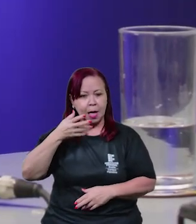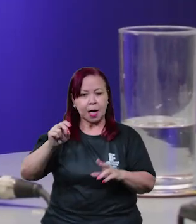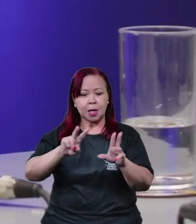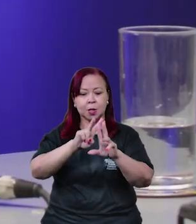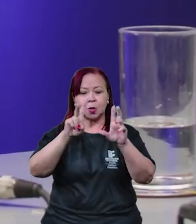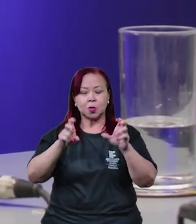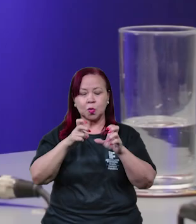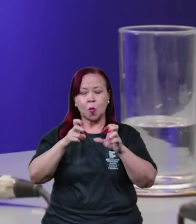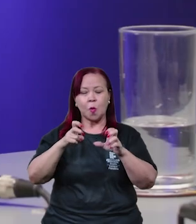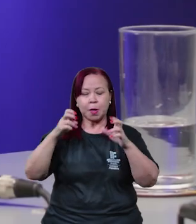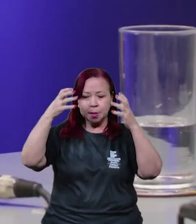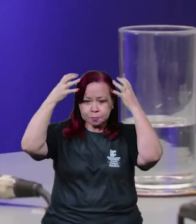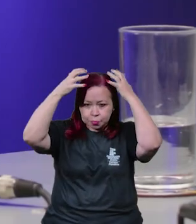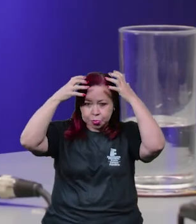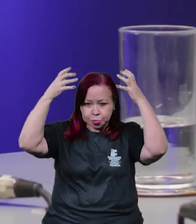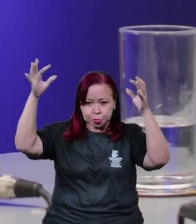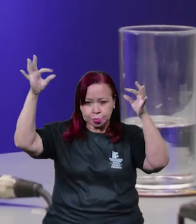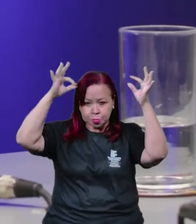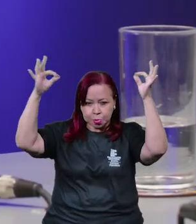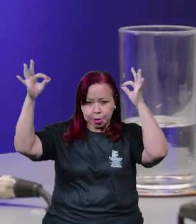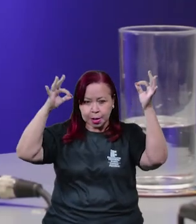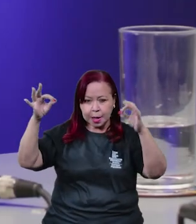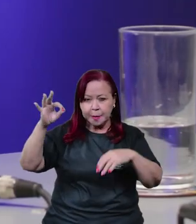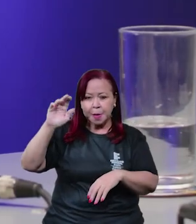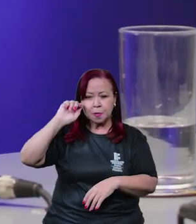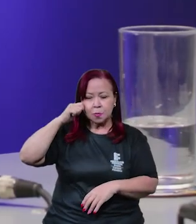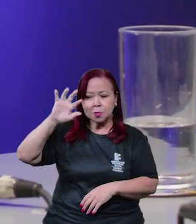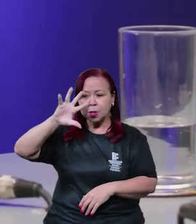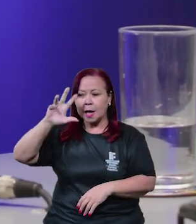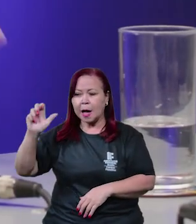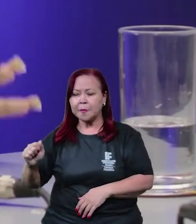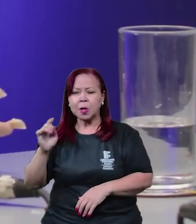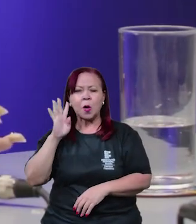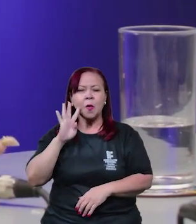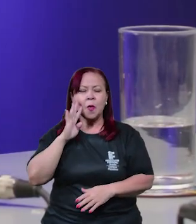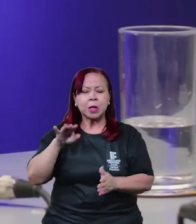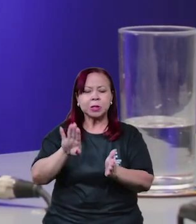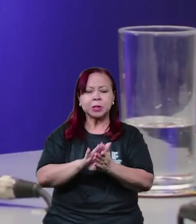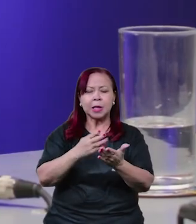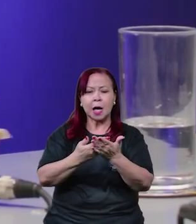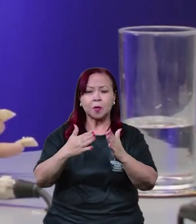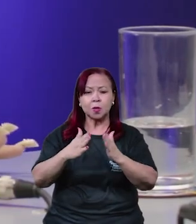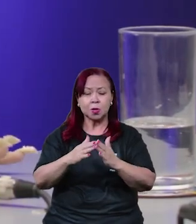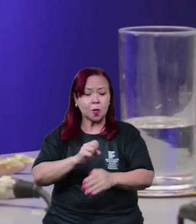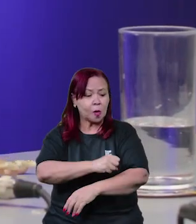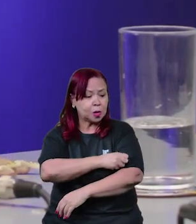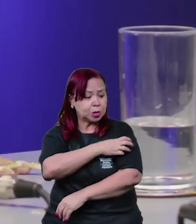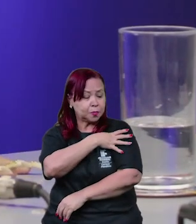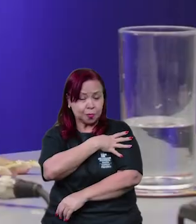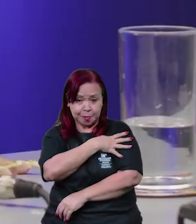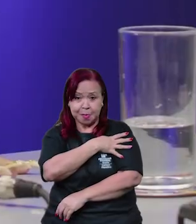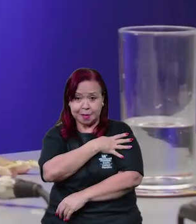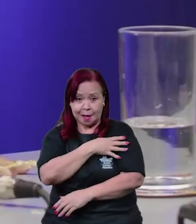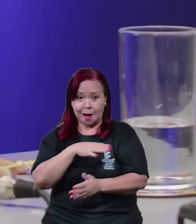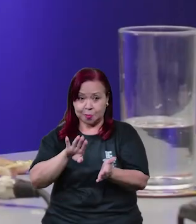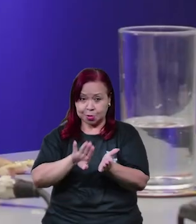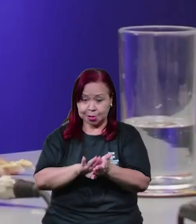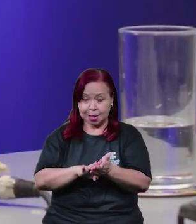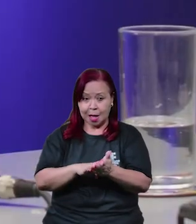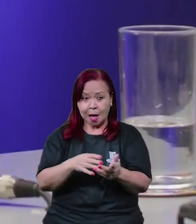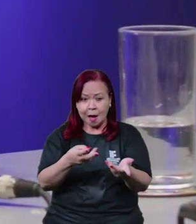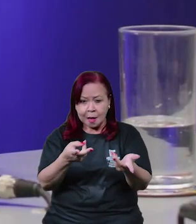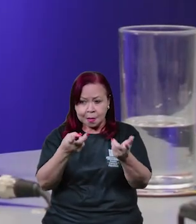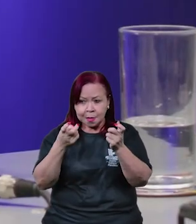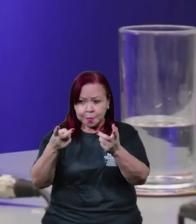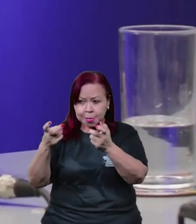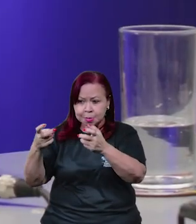de cabelos afro. E, cara, que legal foi chegar numa escola de ensino fundamental e ver